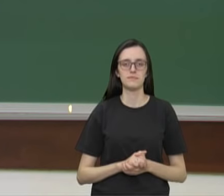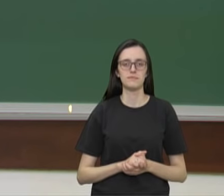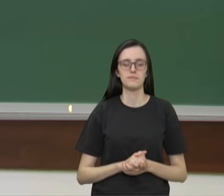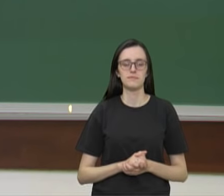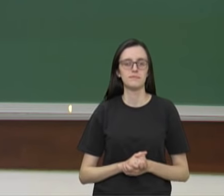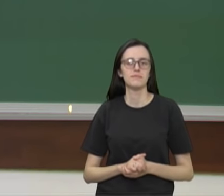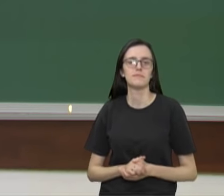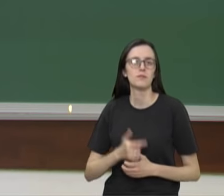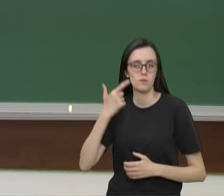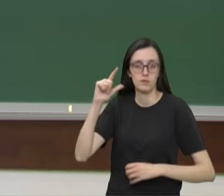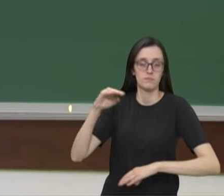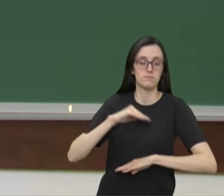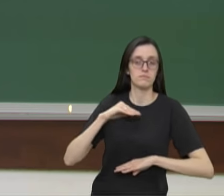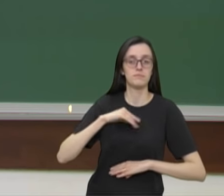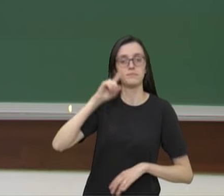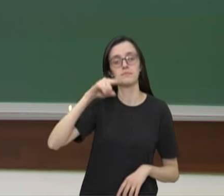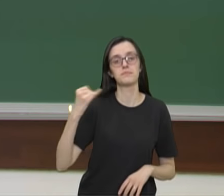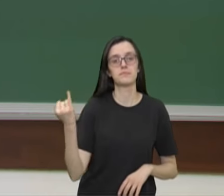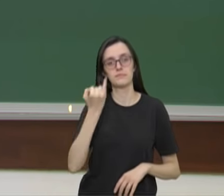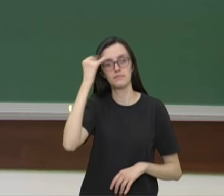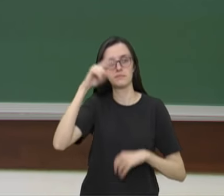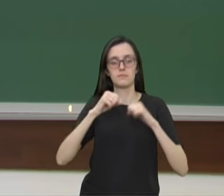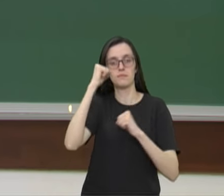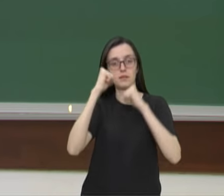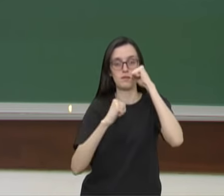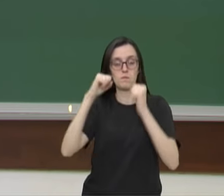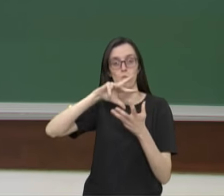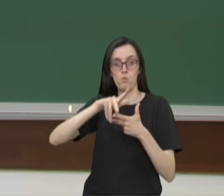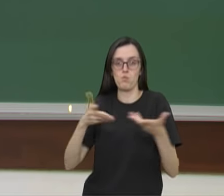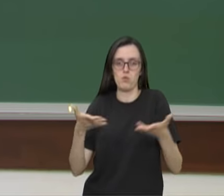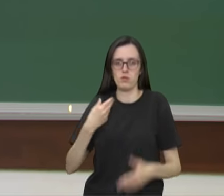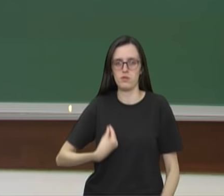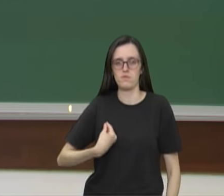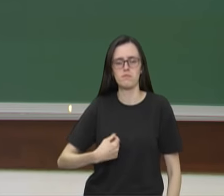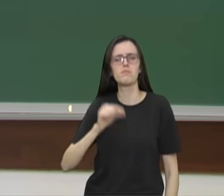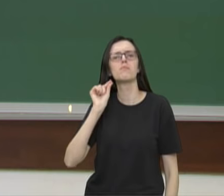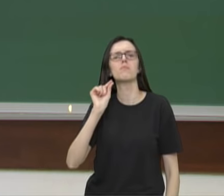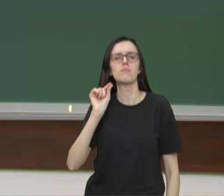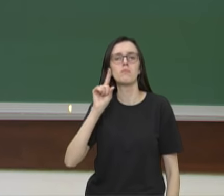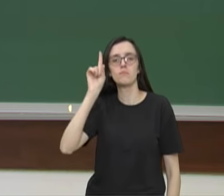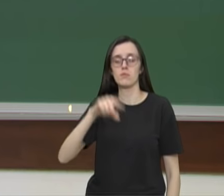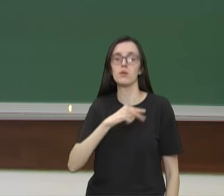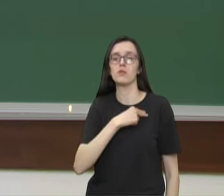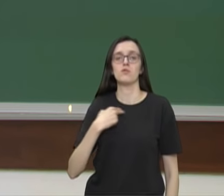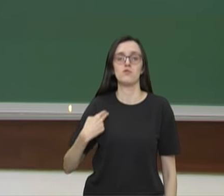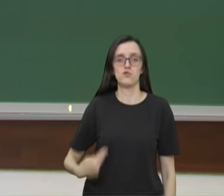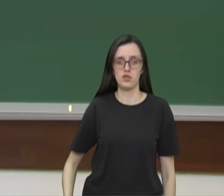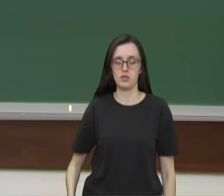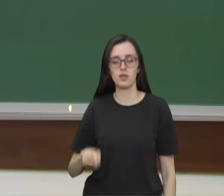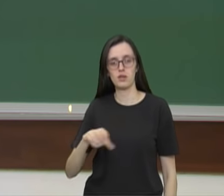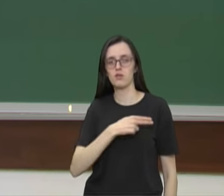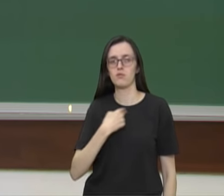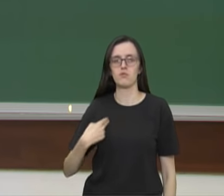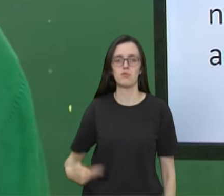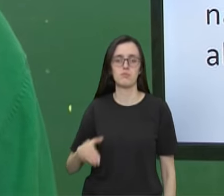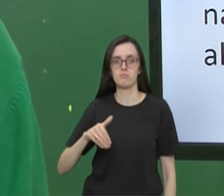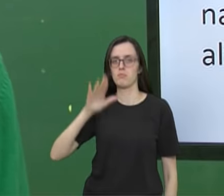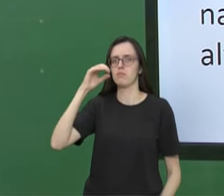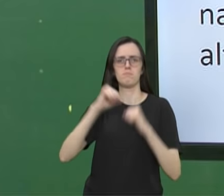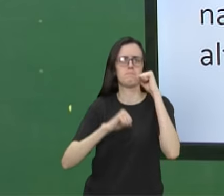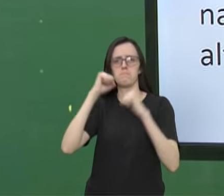em outro caso muito importante de industrialização no mundo atual pessoal diz respeito a china que é o maior produtor